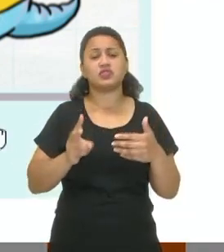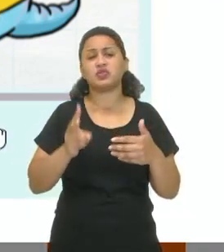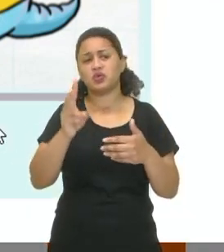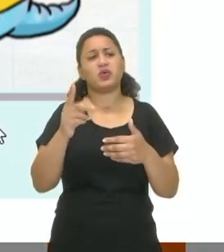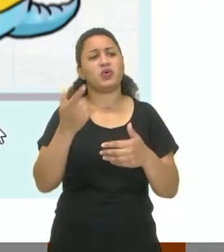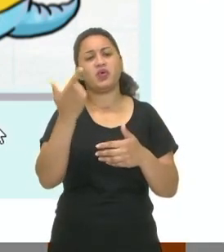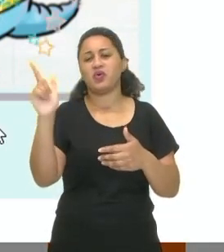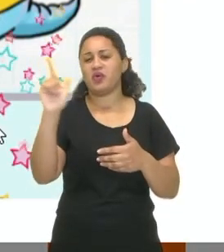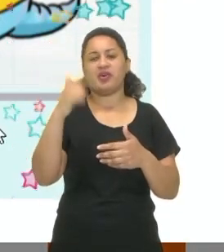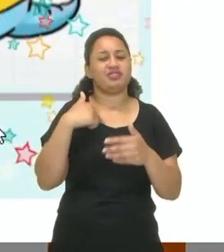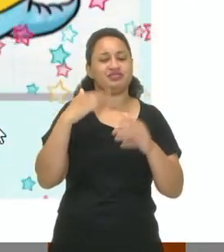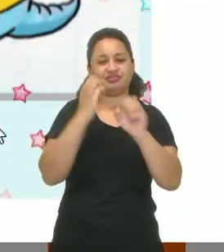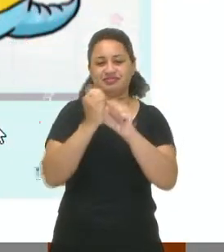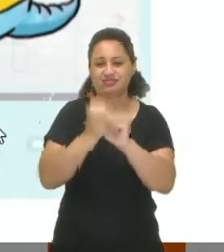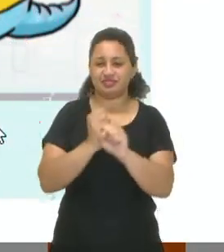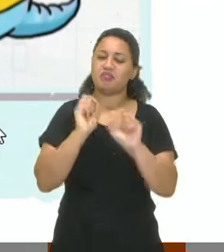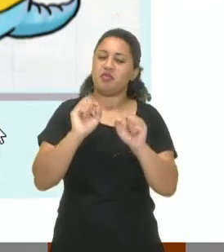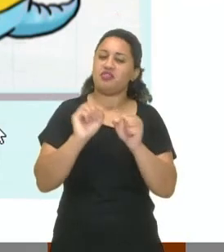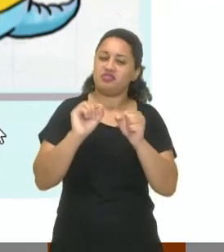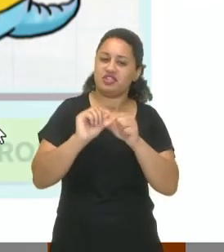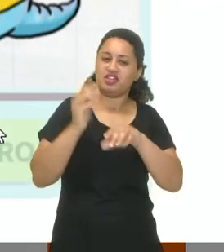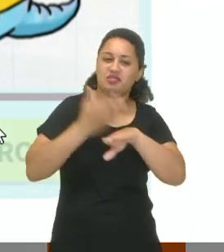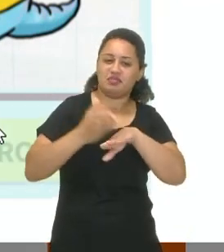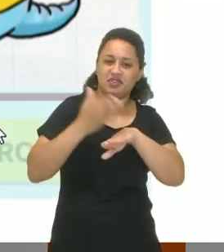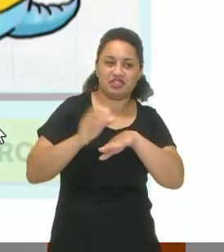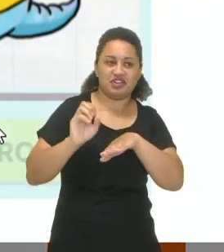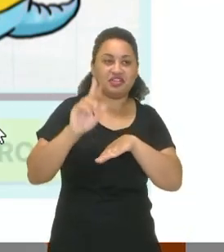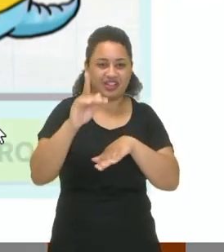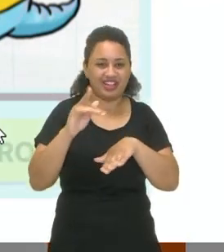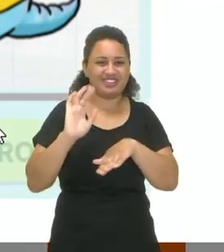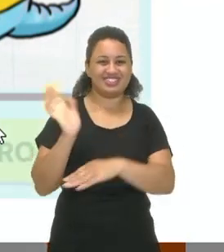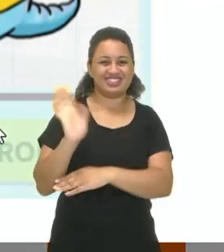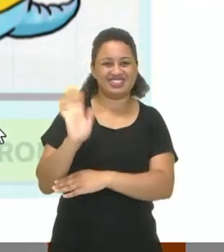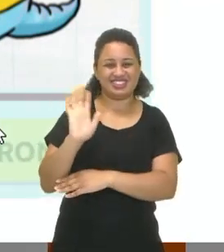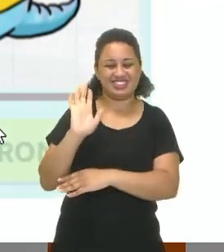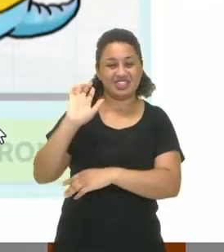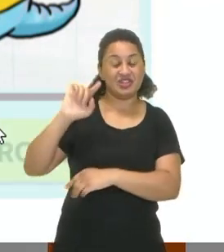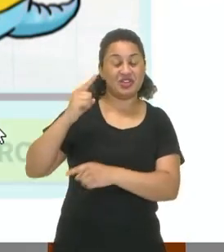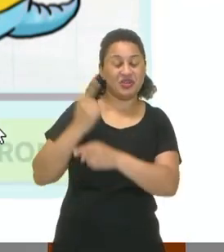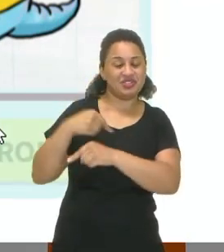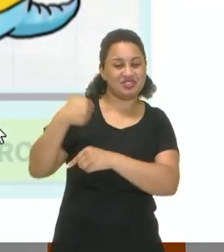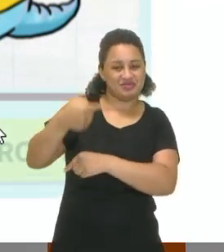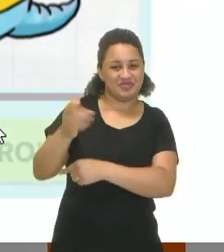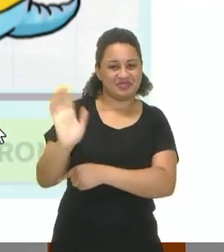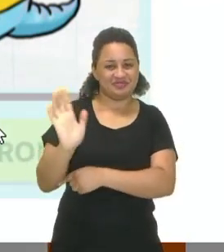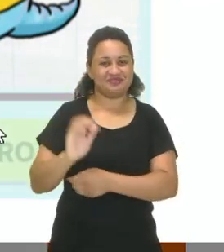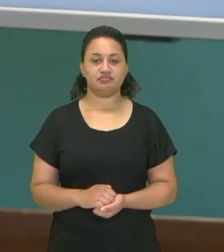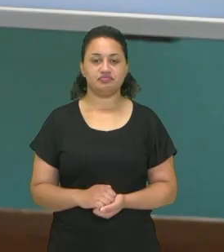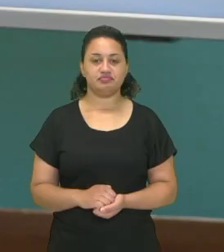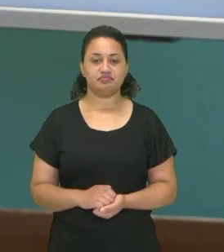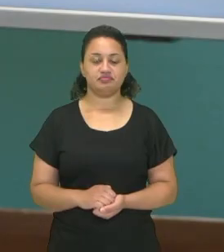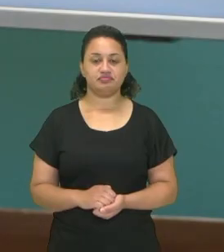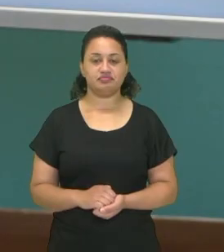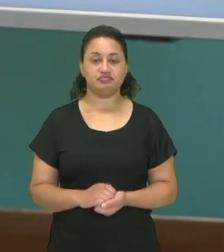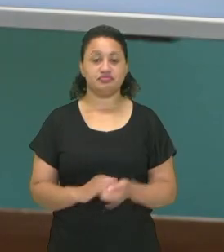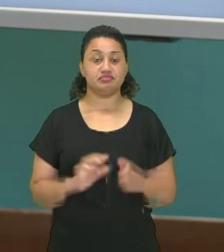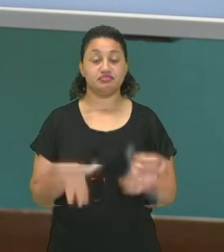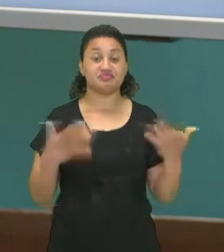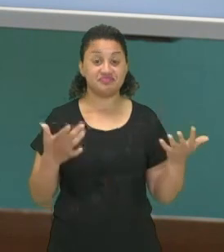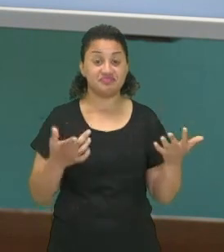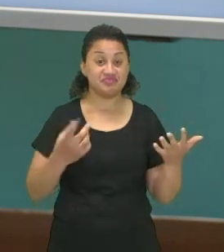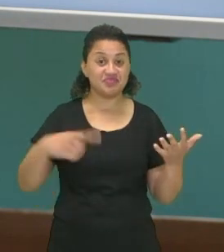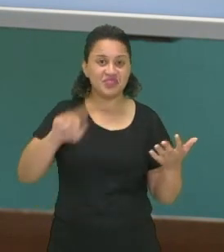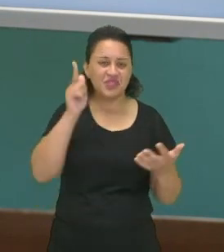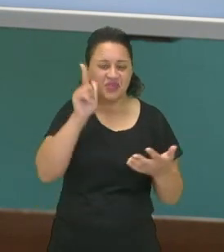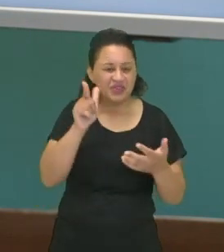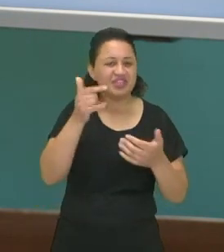outras continhas que vocês podem ir fazendo também, beleza? Até mais, te encontro lá na telinha. E aí, gente,